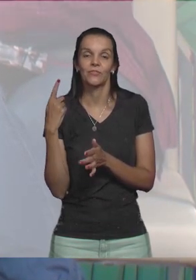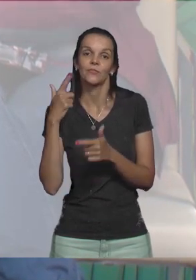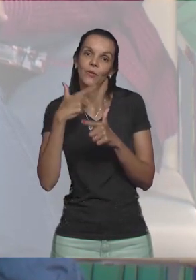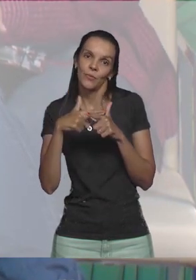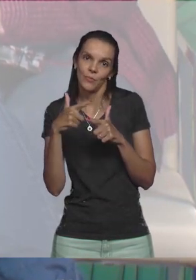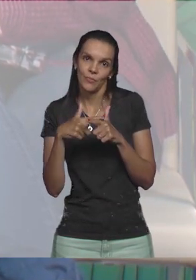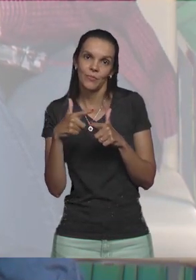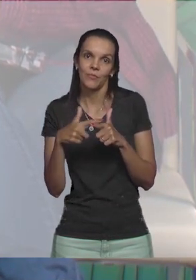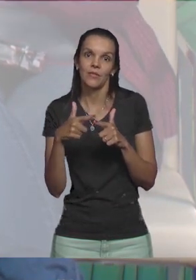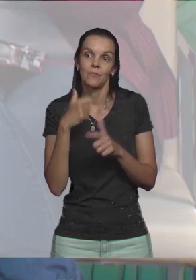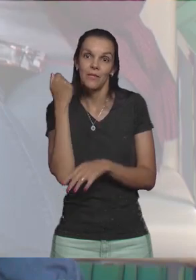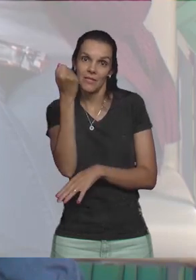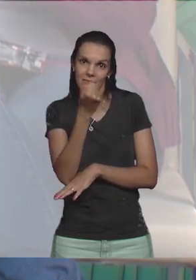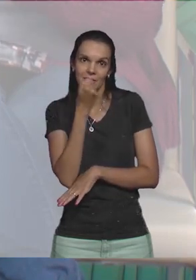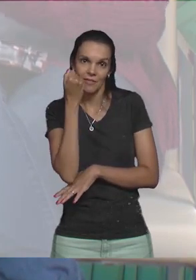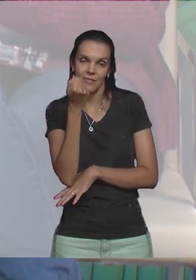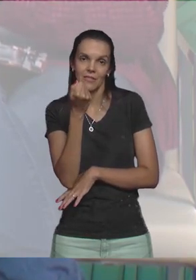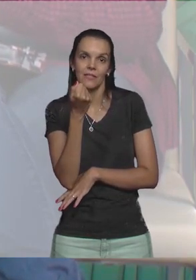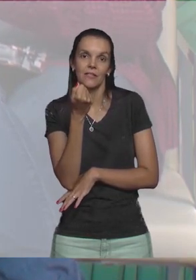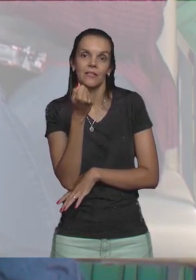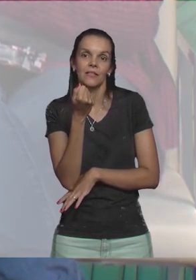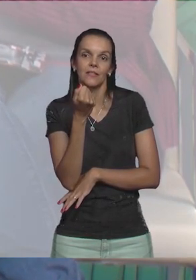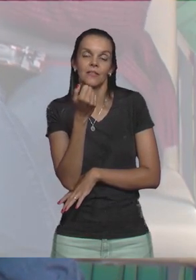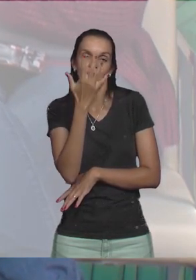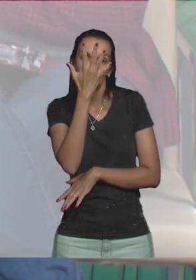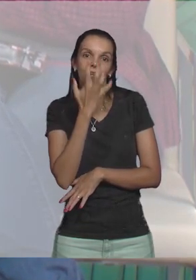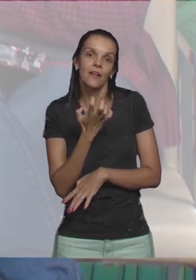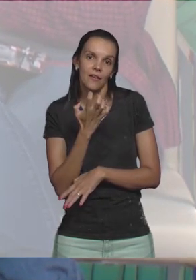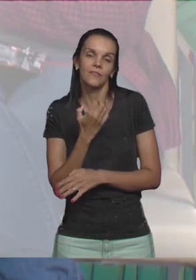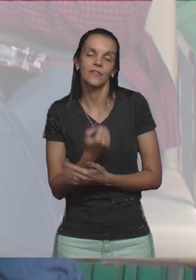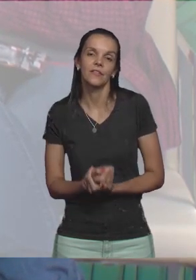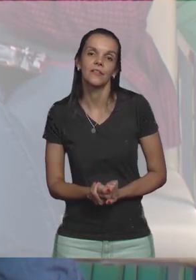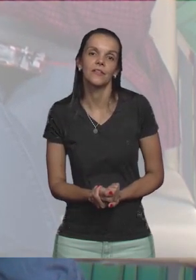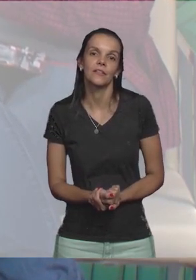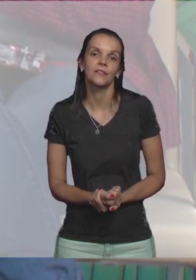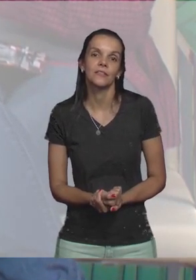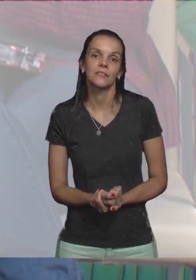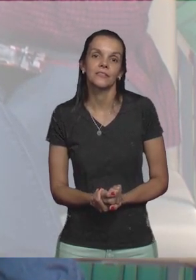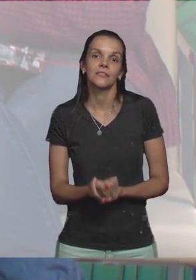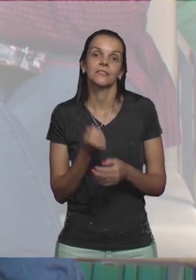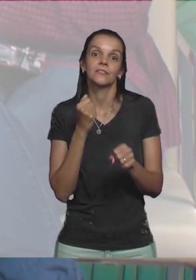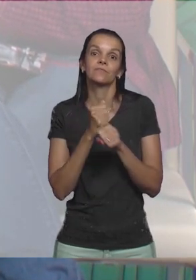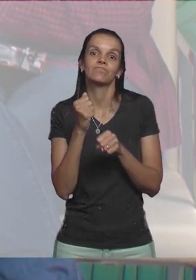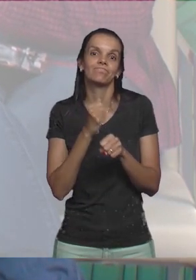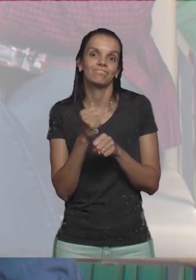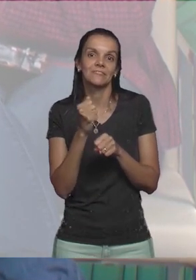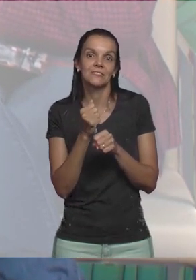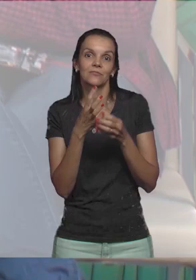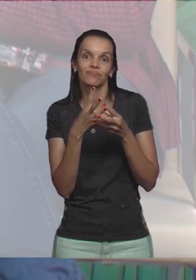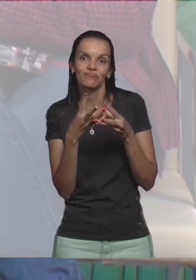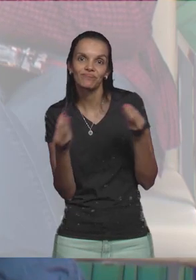problema seríssimo no Brasil, que afeta a gente de determinadas formas, essa desconstrução